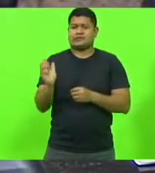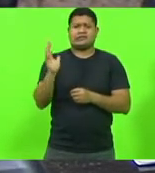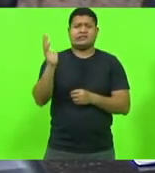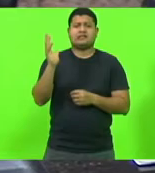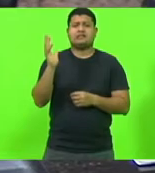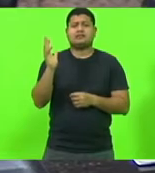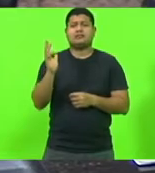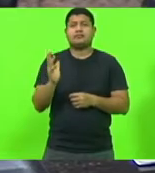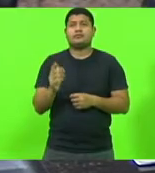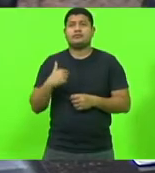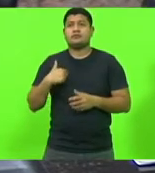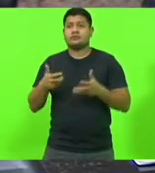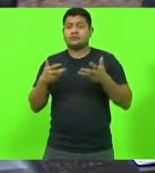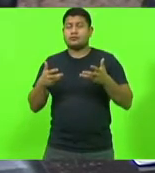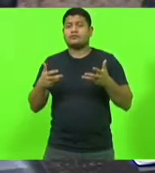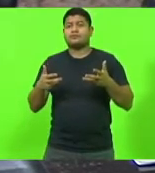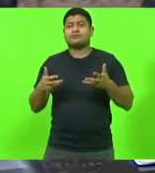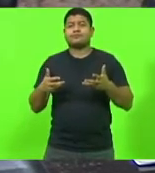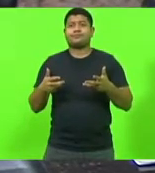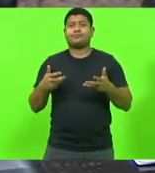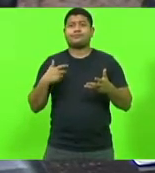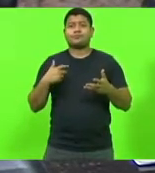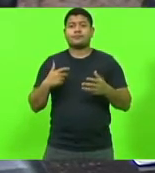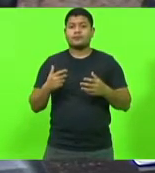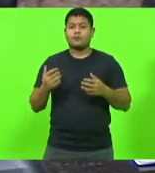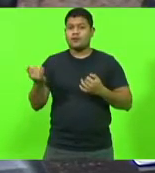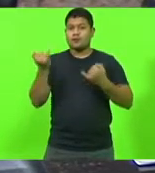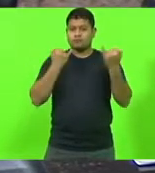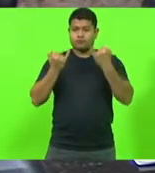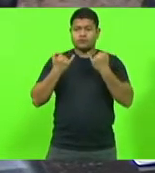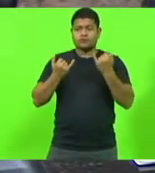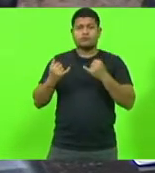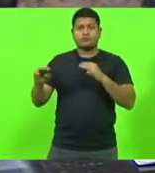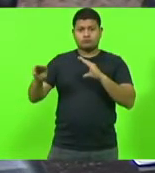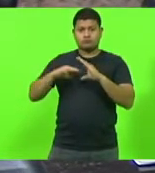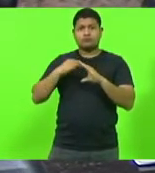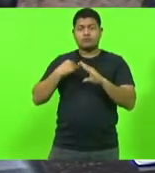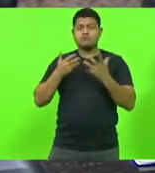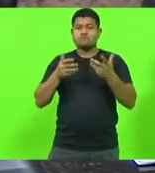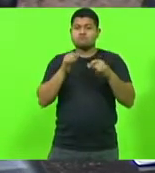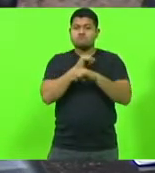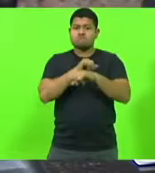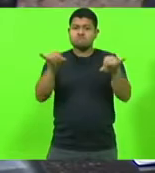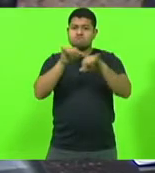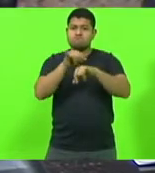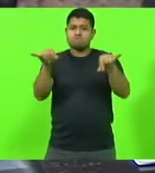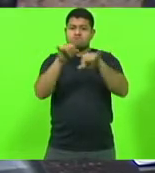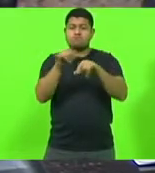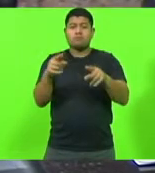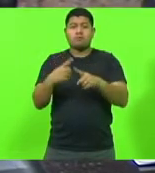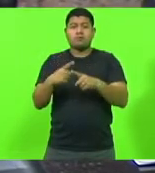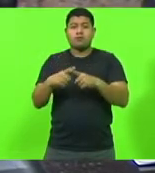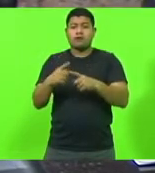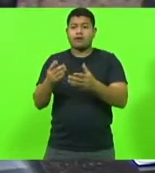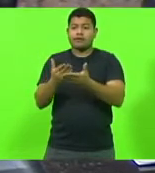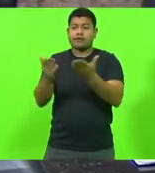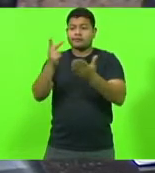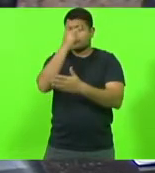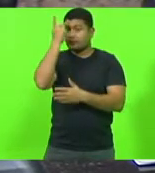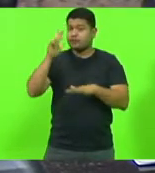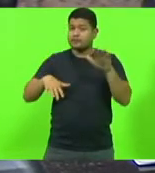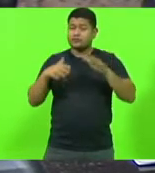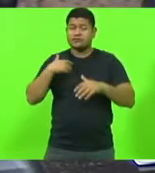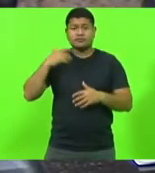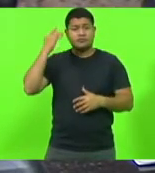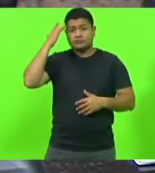e eu quero trazer um pouco de informação até para as pessoas que às vezes não sabem muito bem de que forma, e